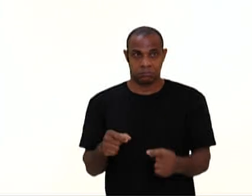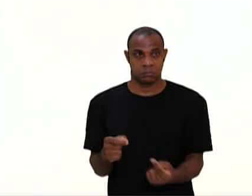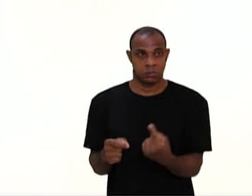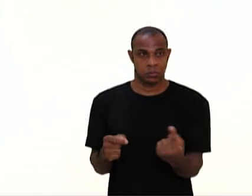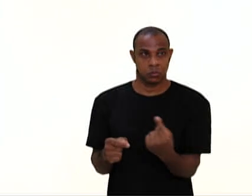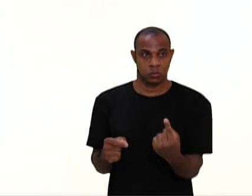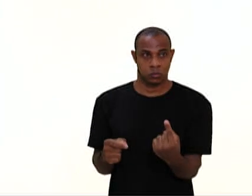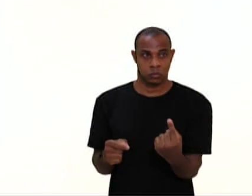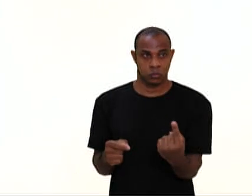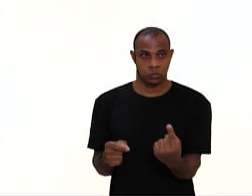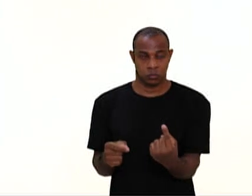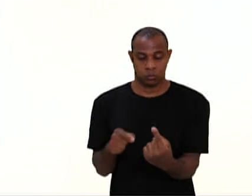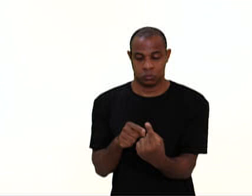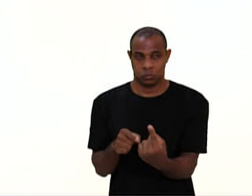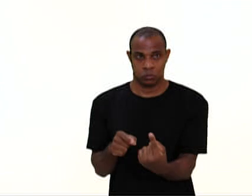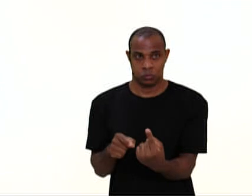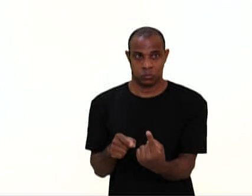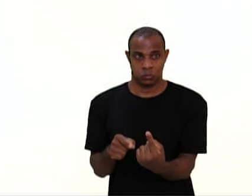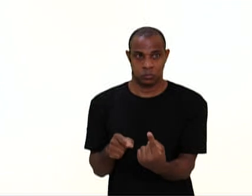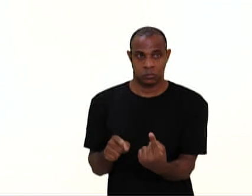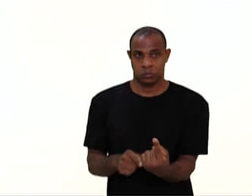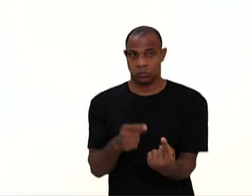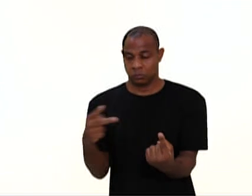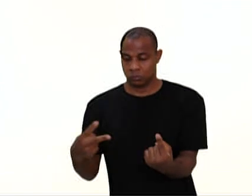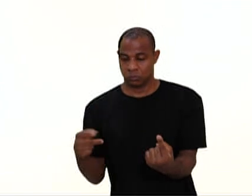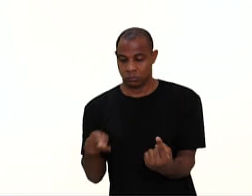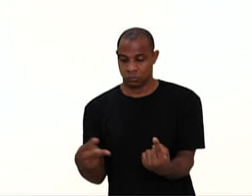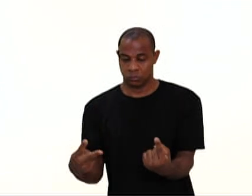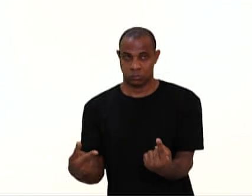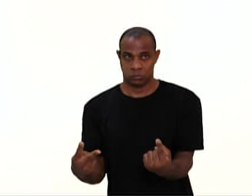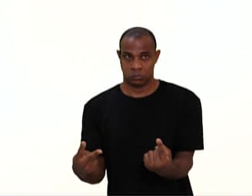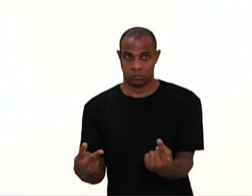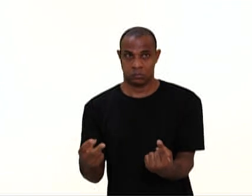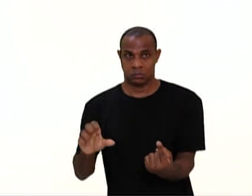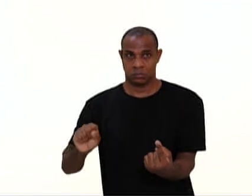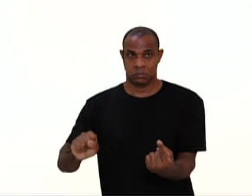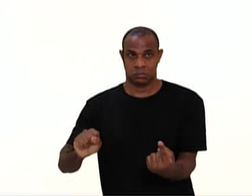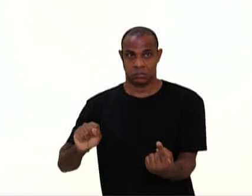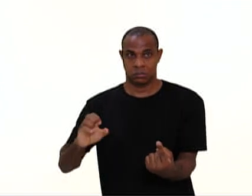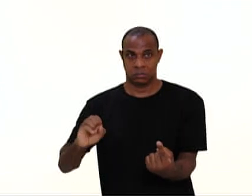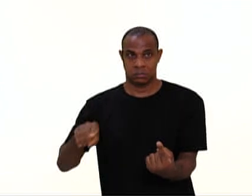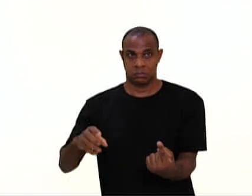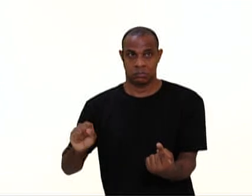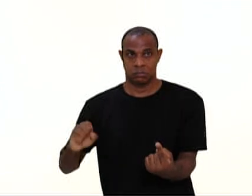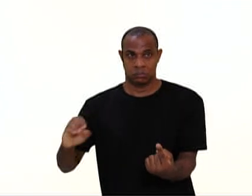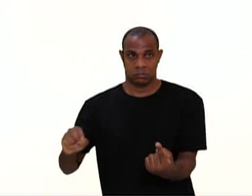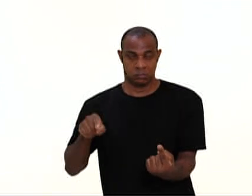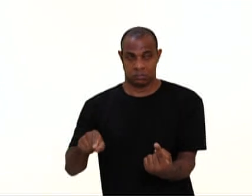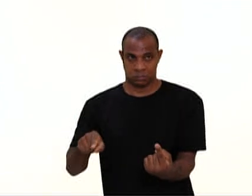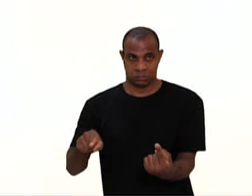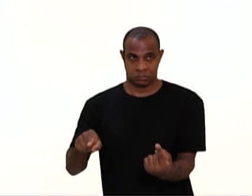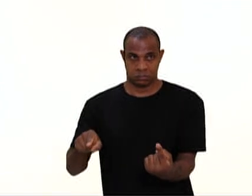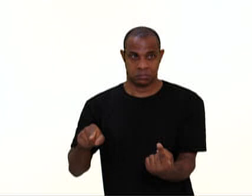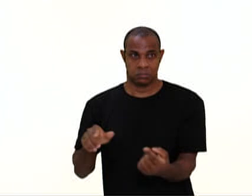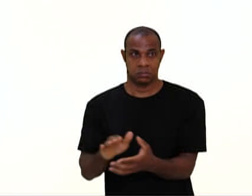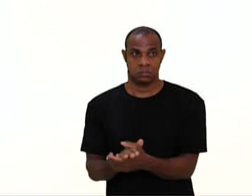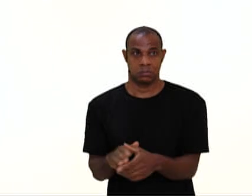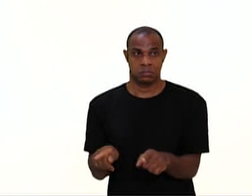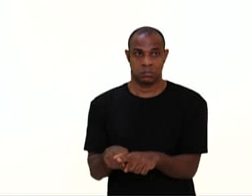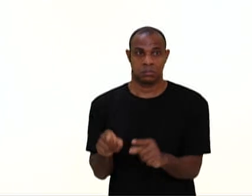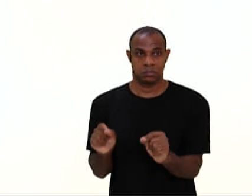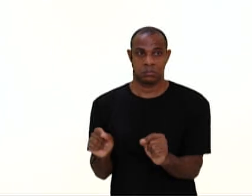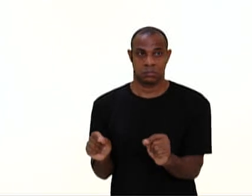da água, no caso 1 grama por centímetro cúbico, densidade do líquido 2, 0,80 e a altura do ramo 2, ou seja, do líquido 2,